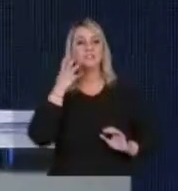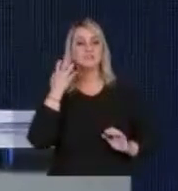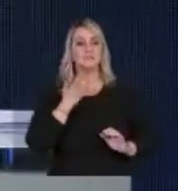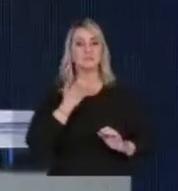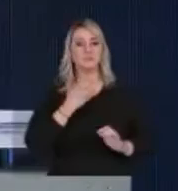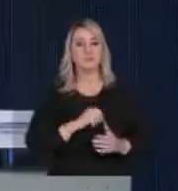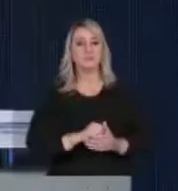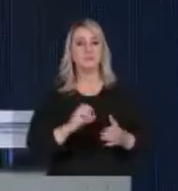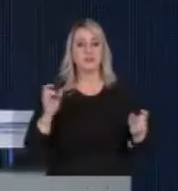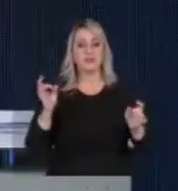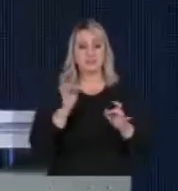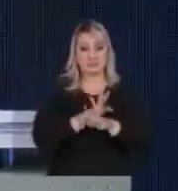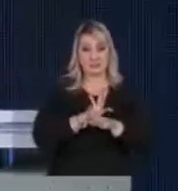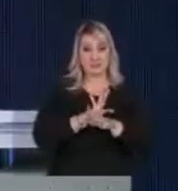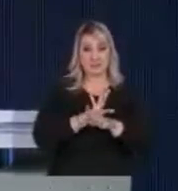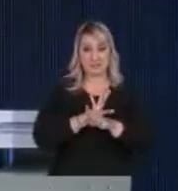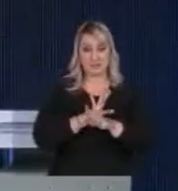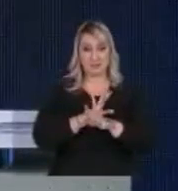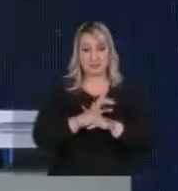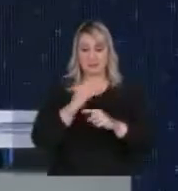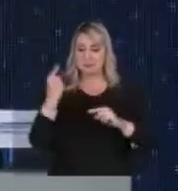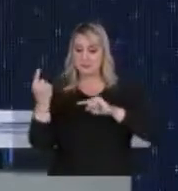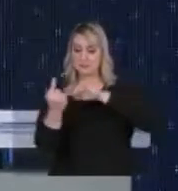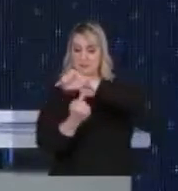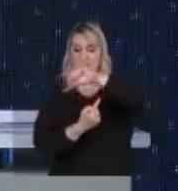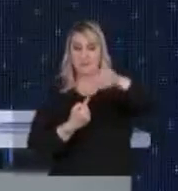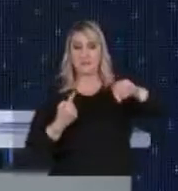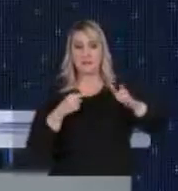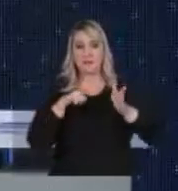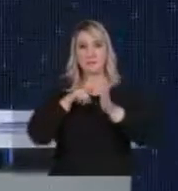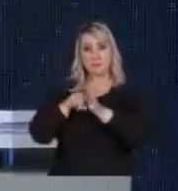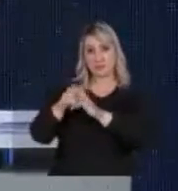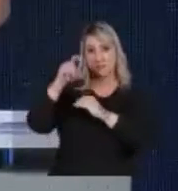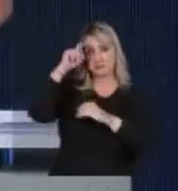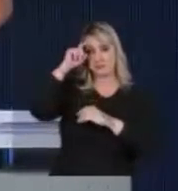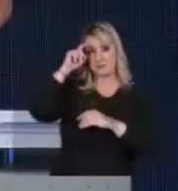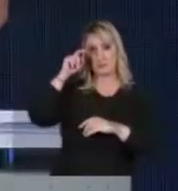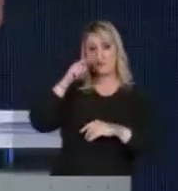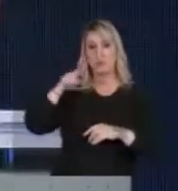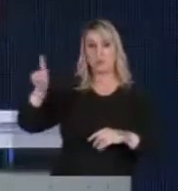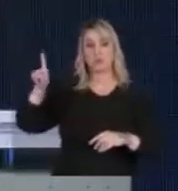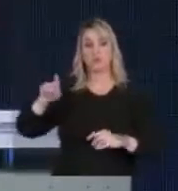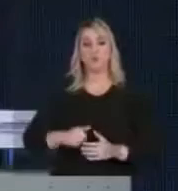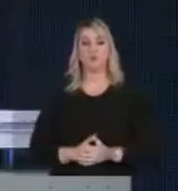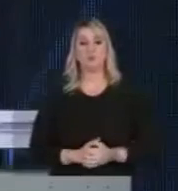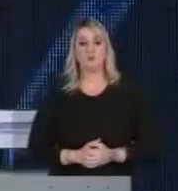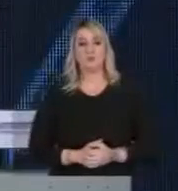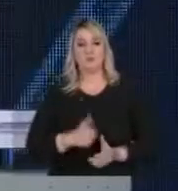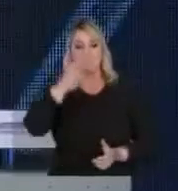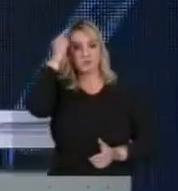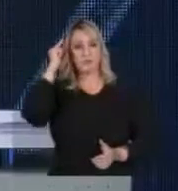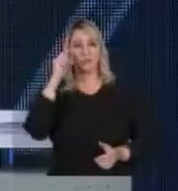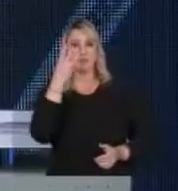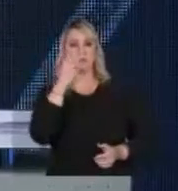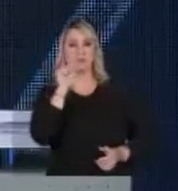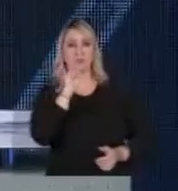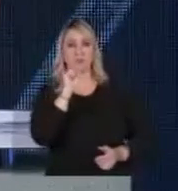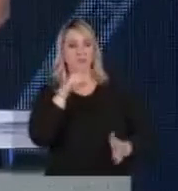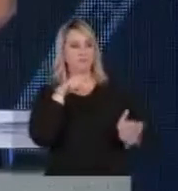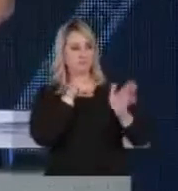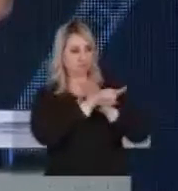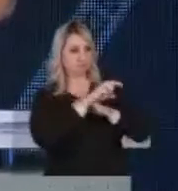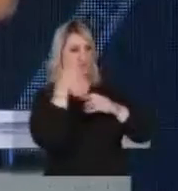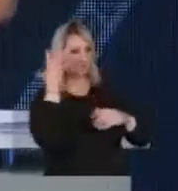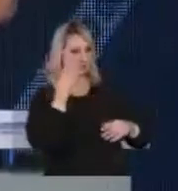pegar ali que encerra esse ciclo depois perguntando a marcelo crivella então candidato usuário tem 30 segundos e sua pergunta